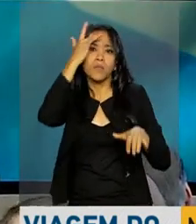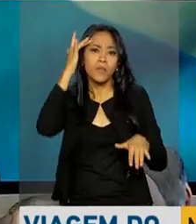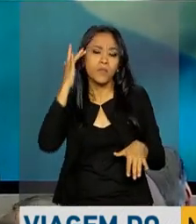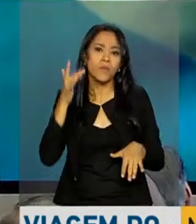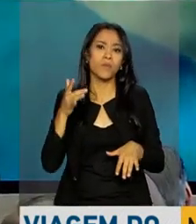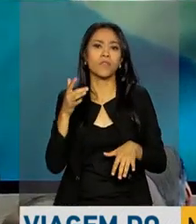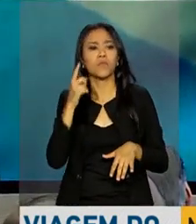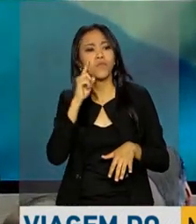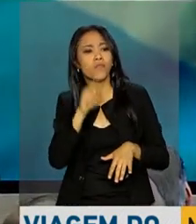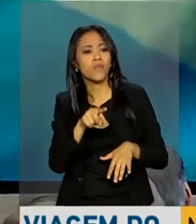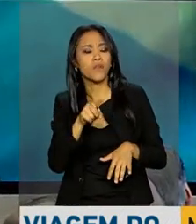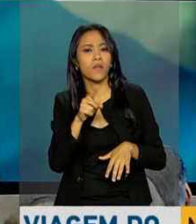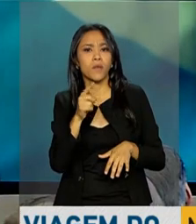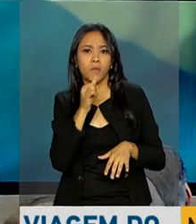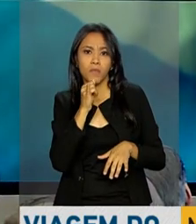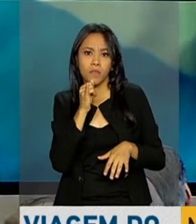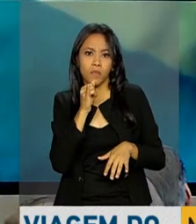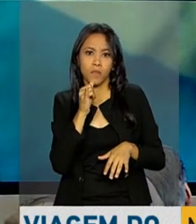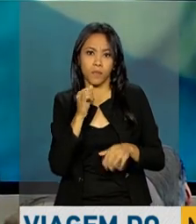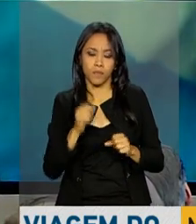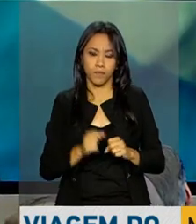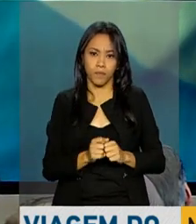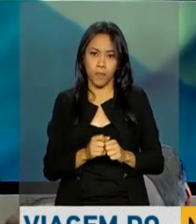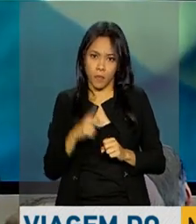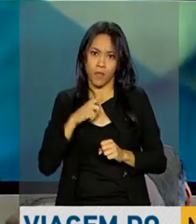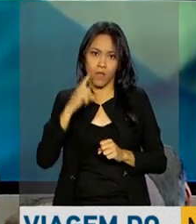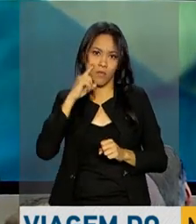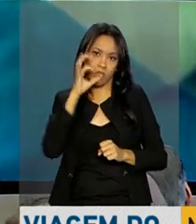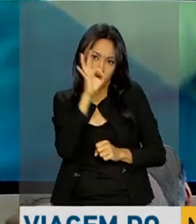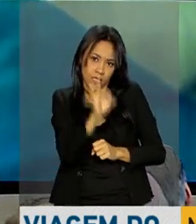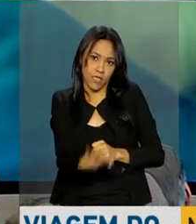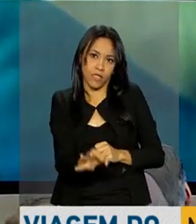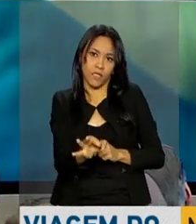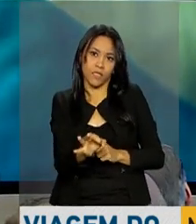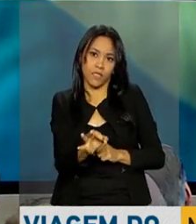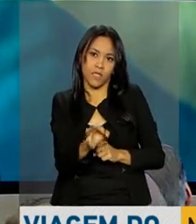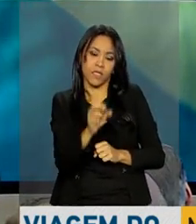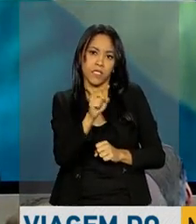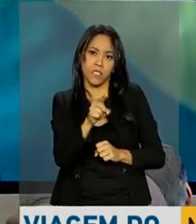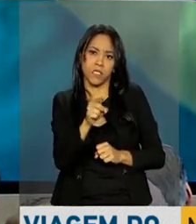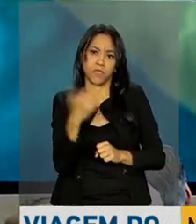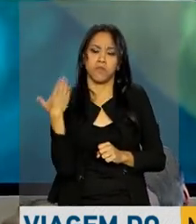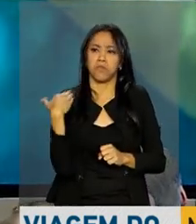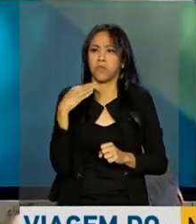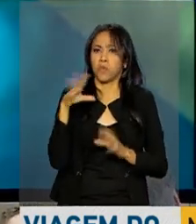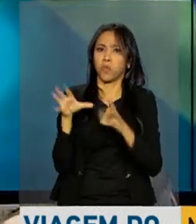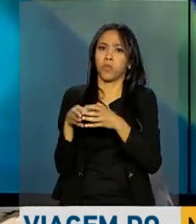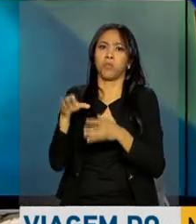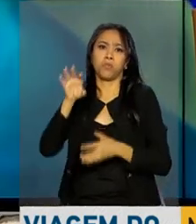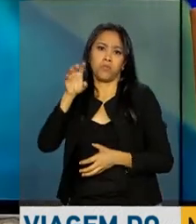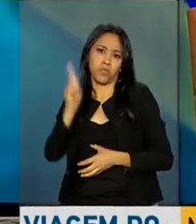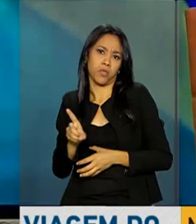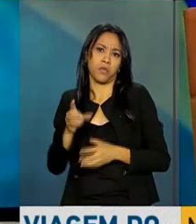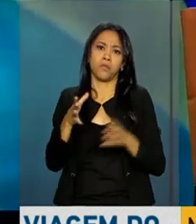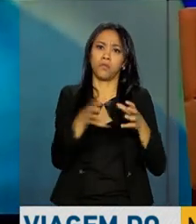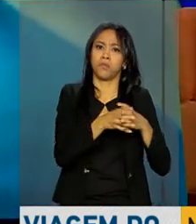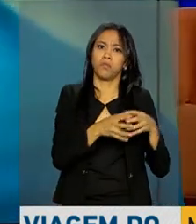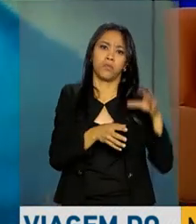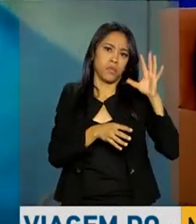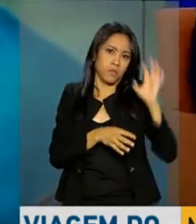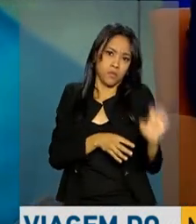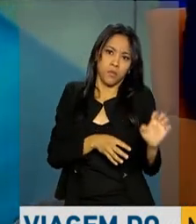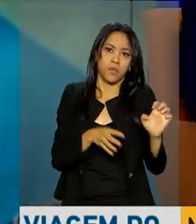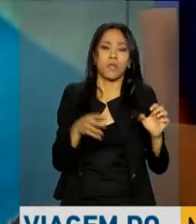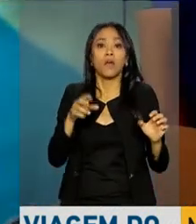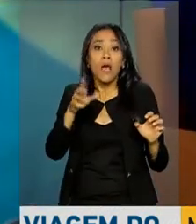levam mais em conta os rótulos. Pelo menos eu tenho convicção absoluta disso, se você é de esquerda ou de direita. O que o povo quer é resultado. Se o